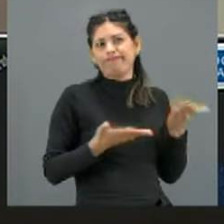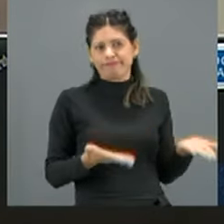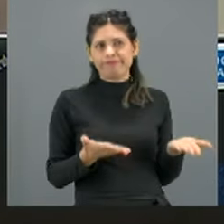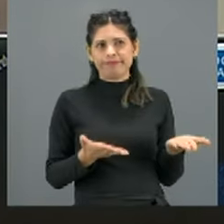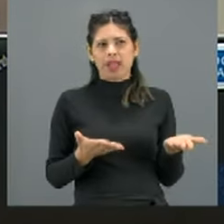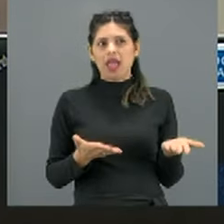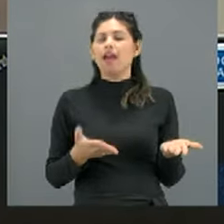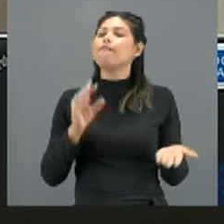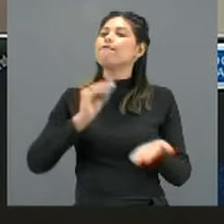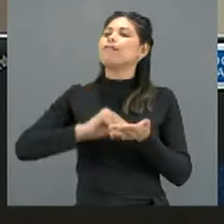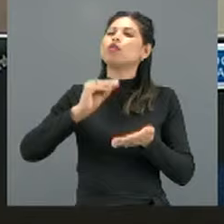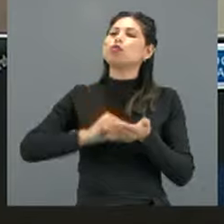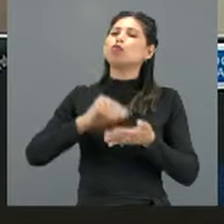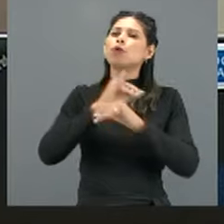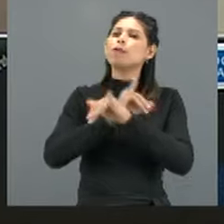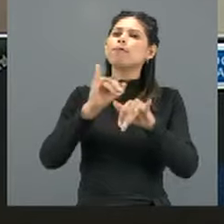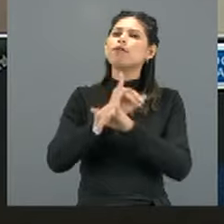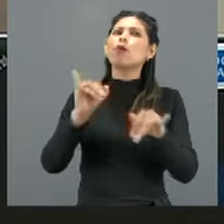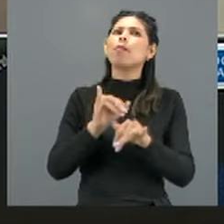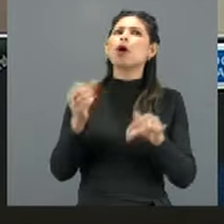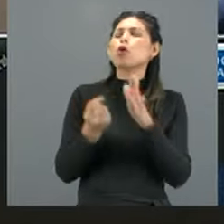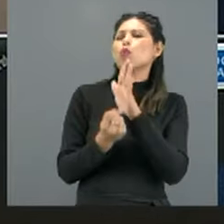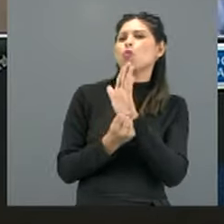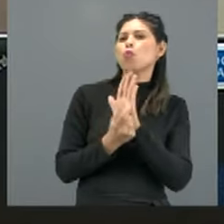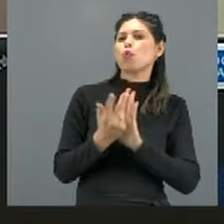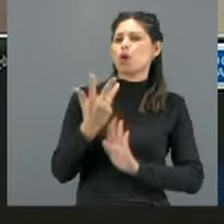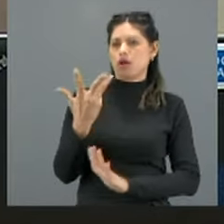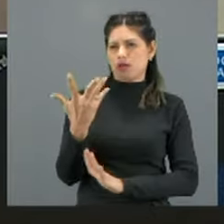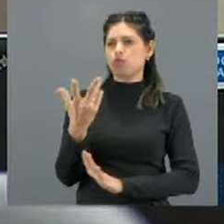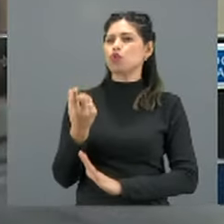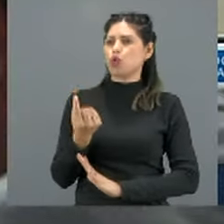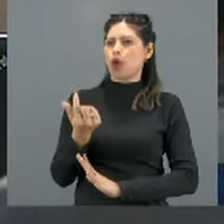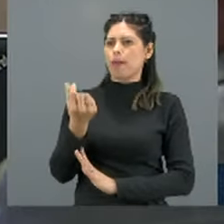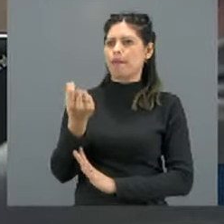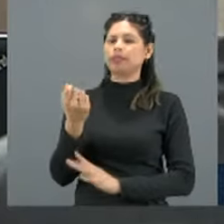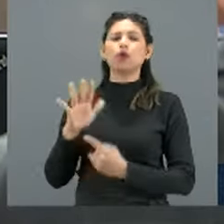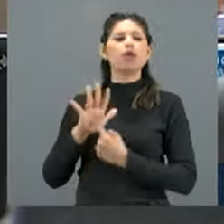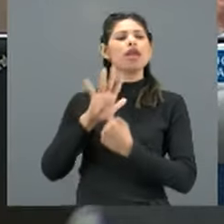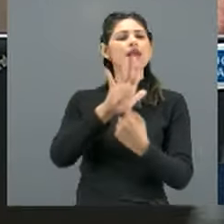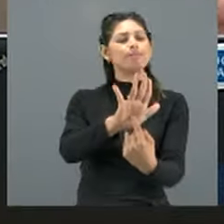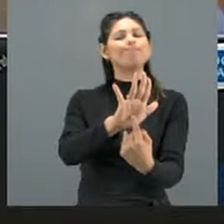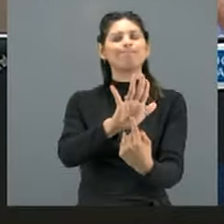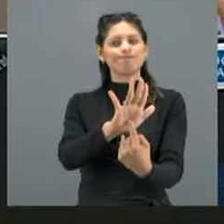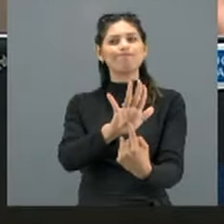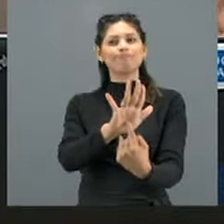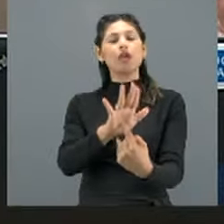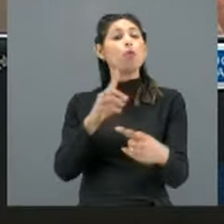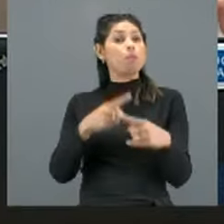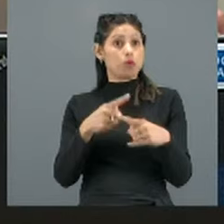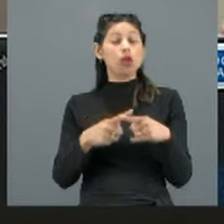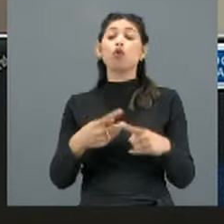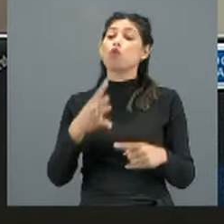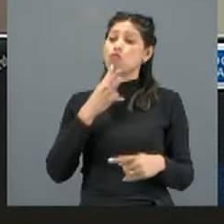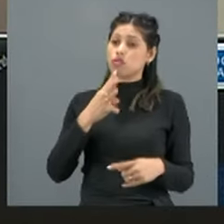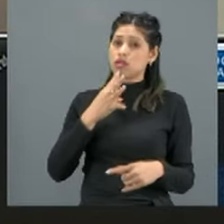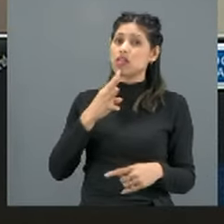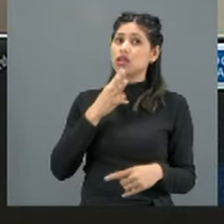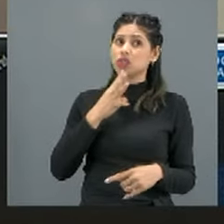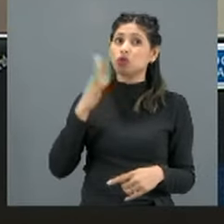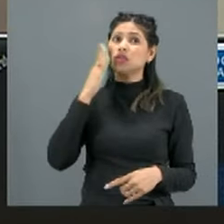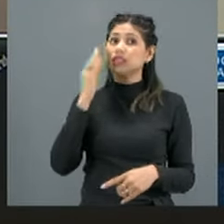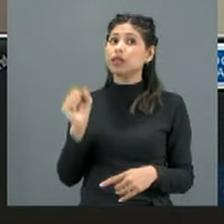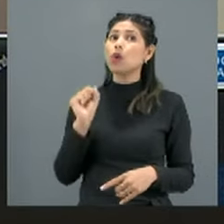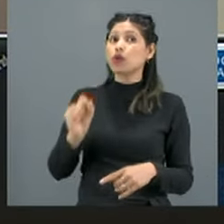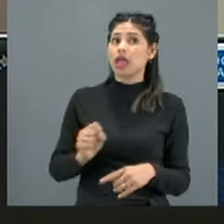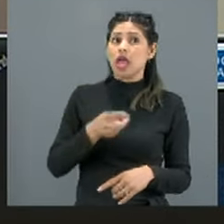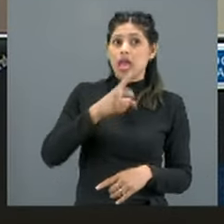Mourão, por quanto? Quanto custou aquilo que ele estava mostrando? O que a gente conhece, conseguiu pegar, são quase 500